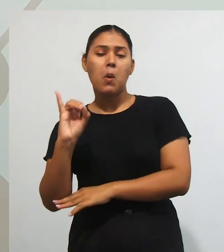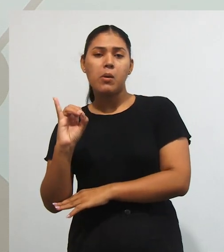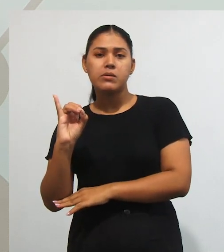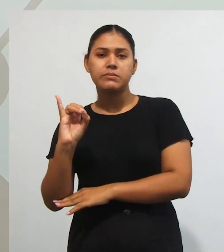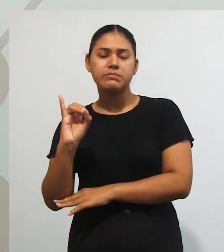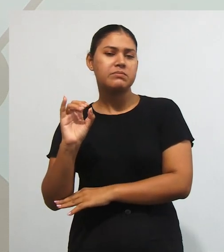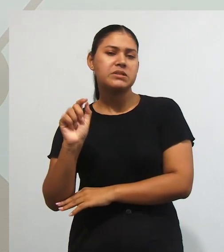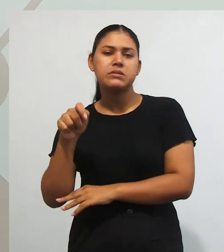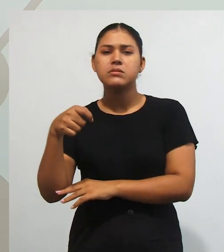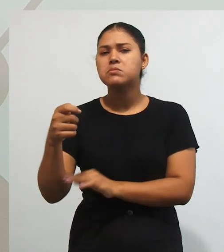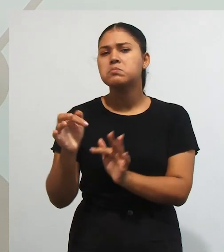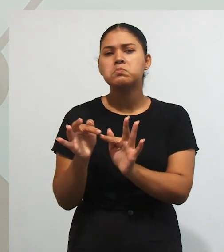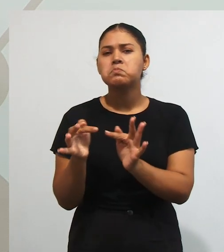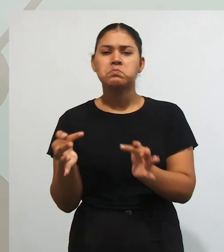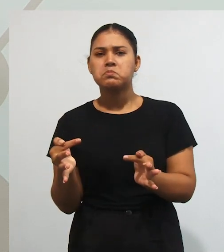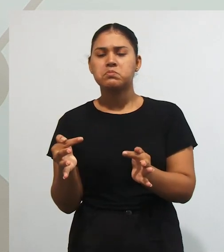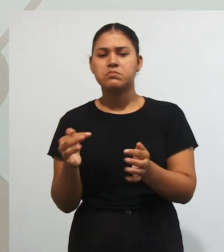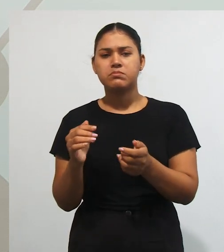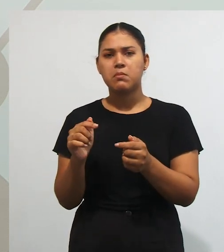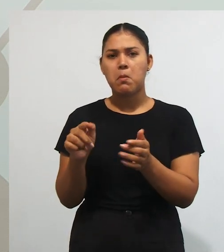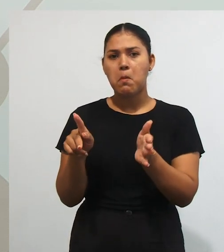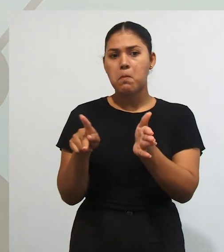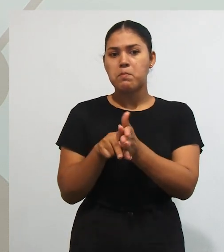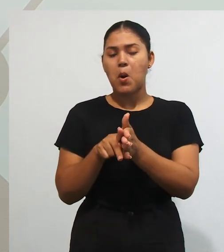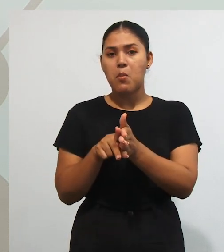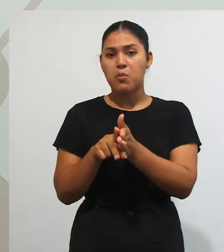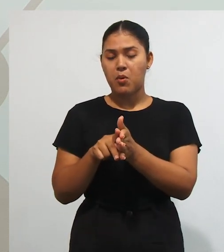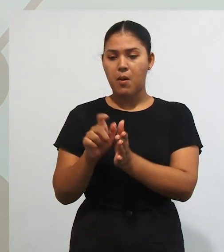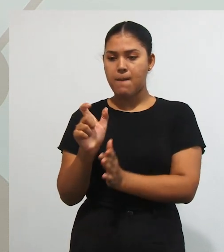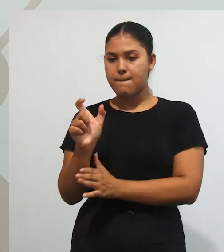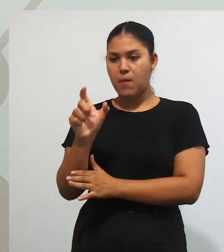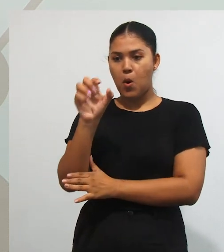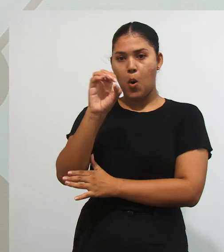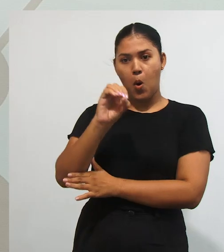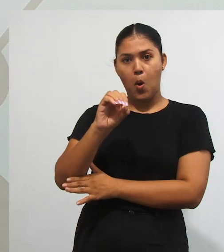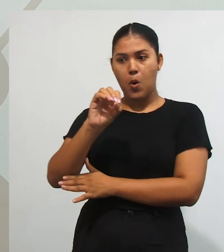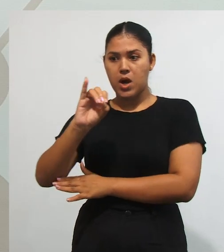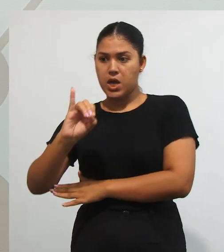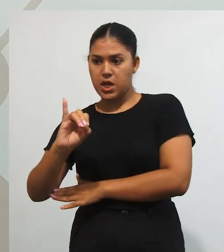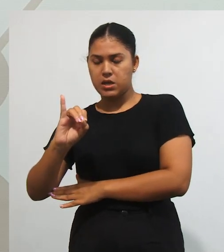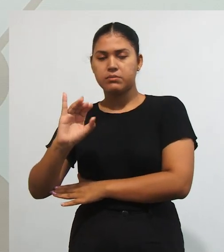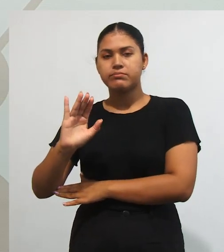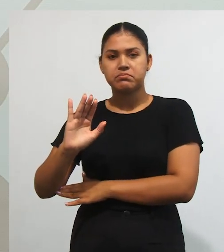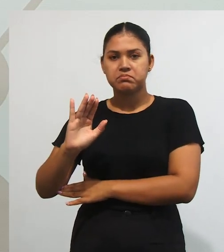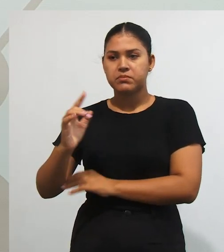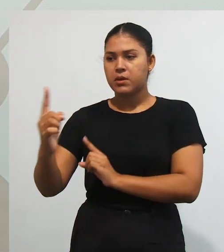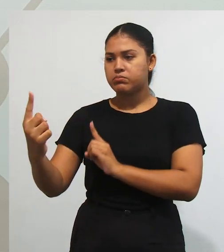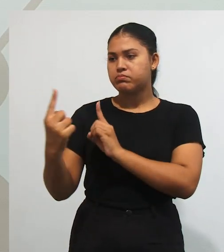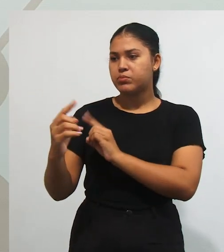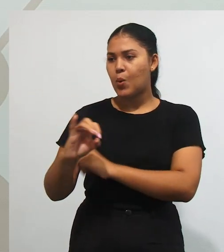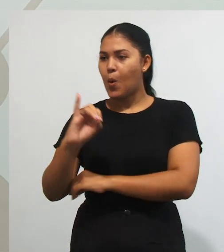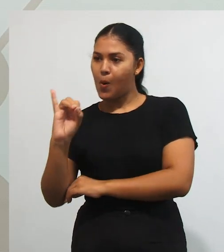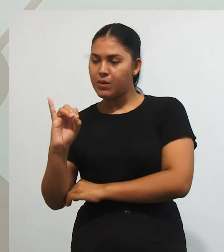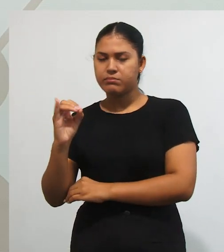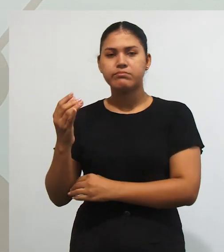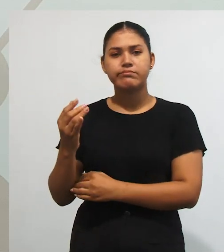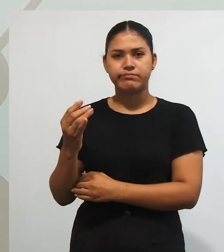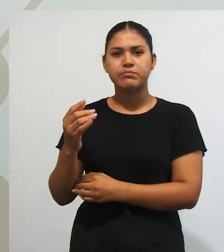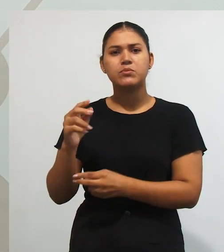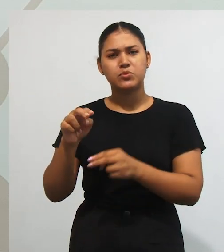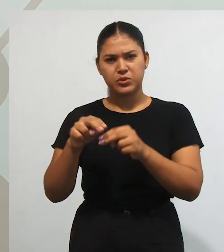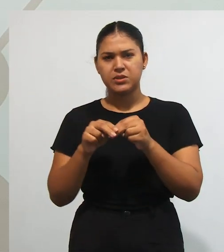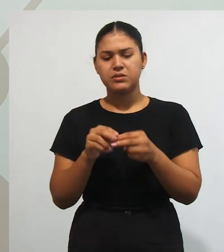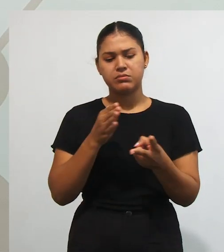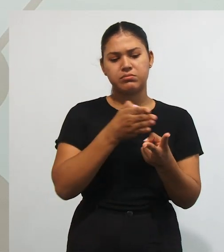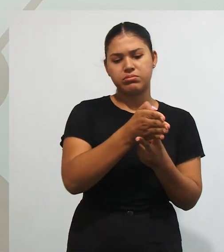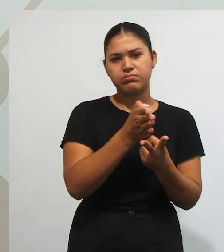de linguagem, a partir de um oi de alguém para outro alguém, né? Então, as duas concepções de linguagem,